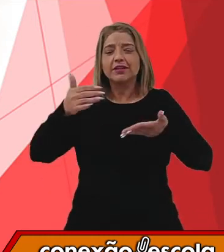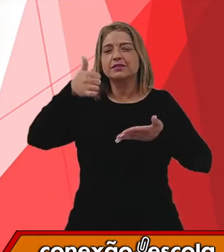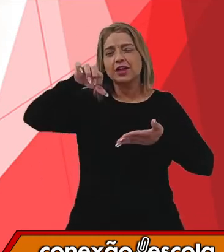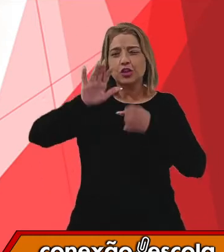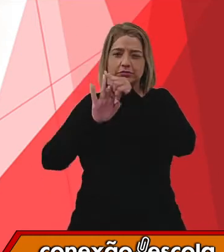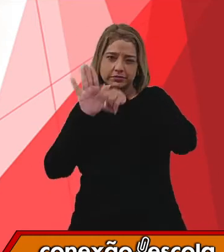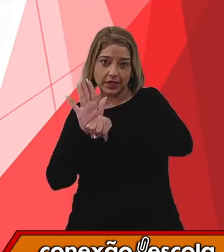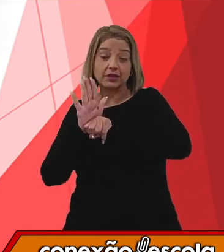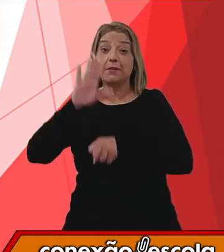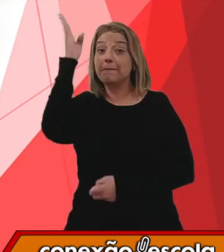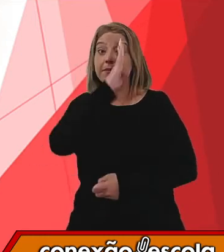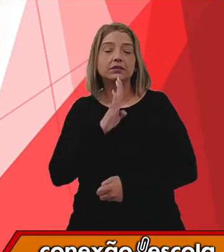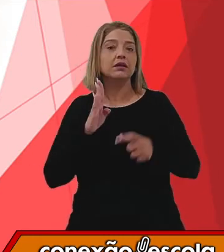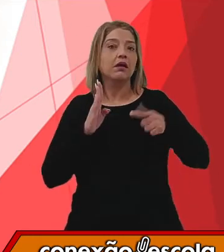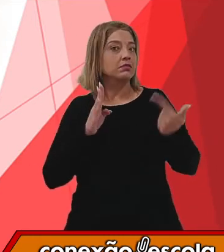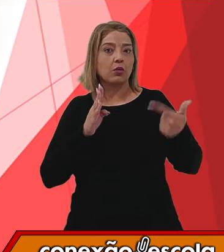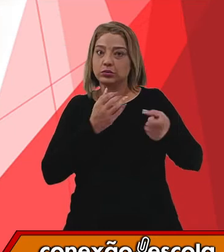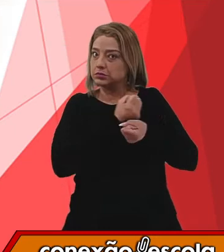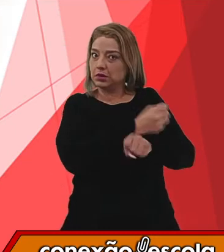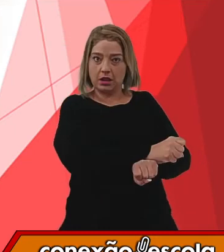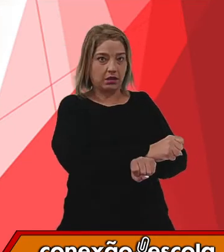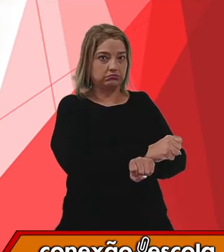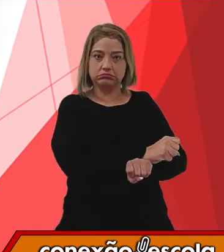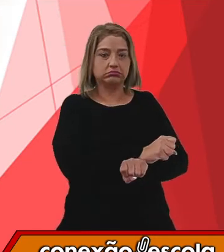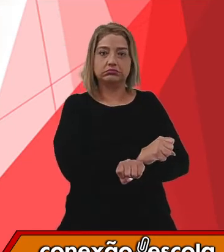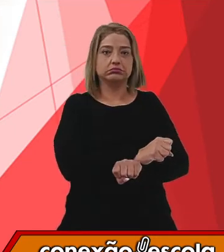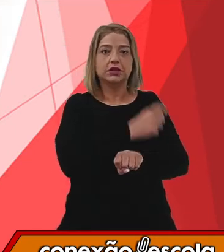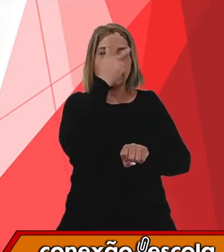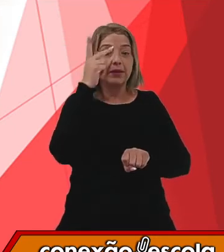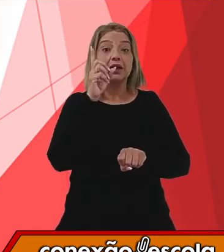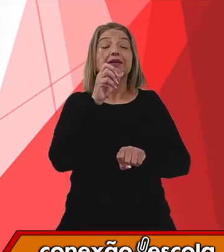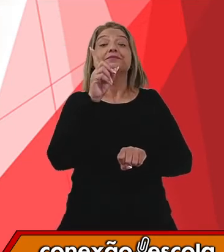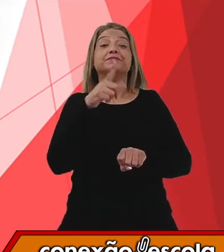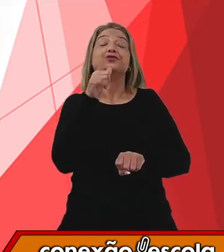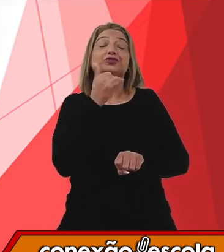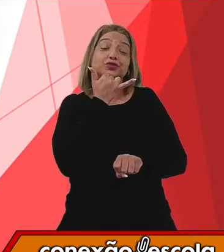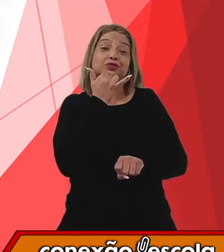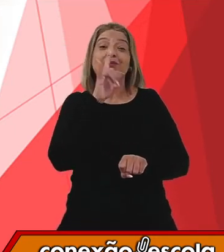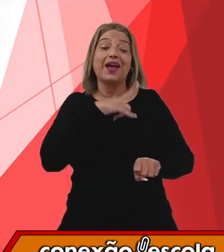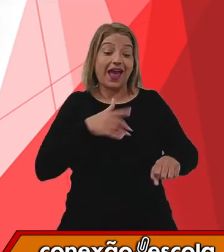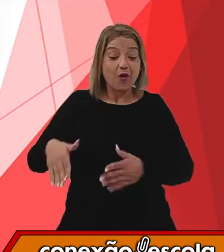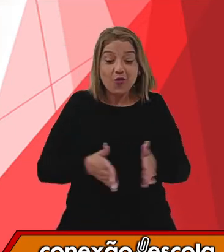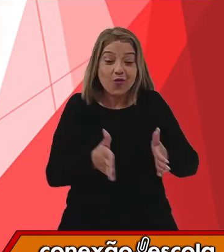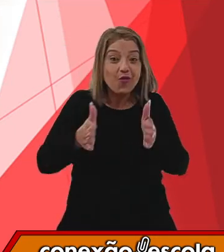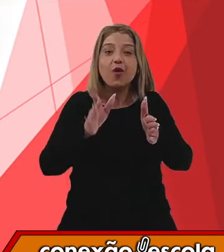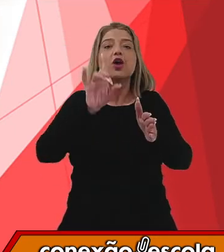XIX, o Brasil não possuía estradas. Possuía caminhos que eram feitos pelos tropeiros